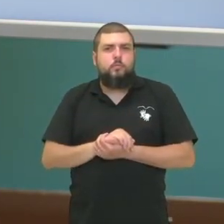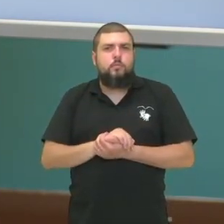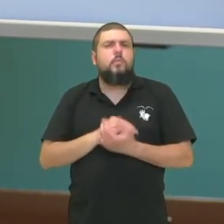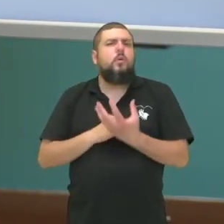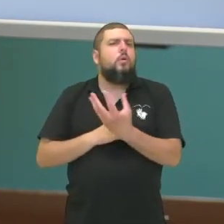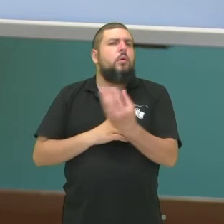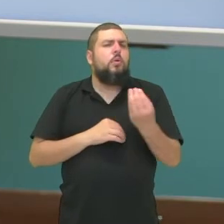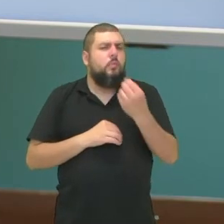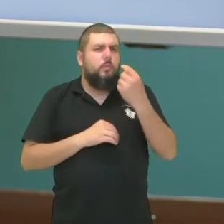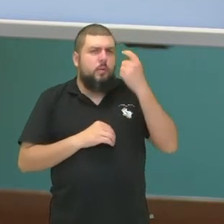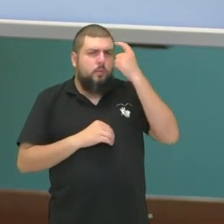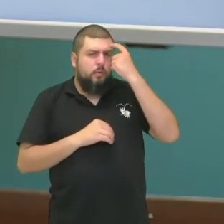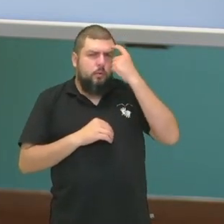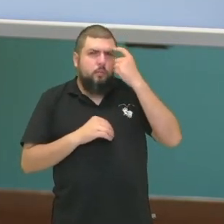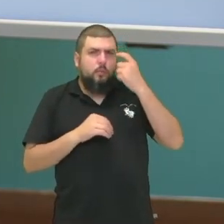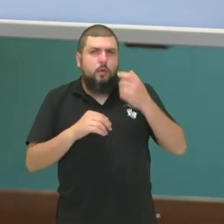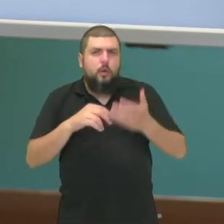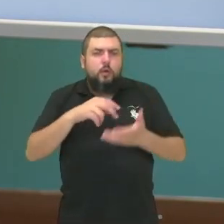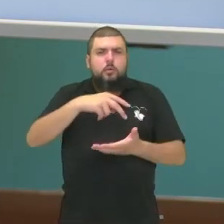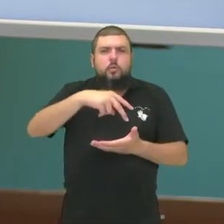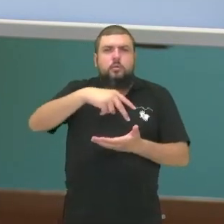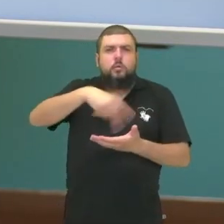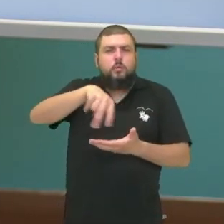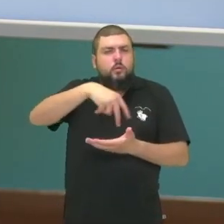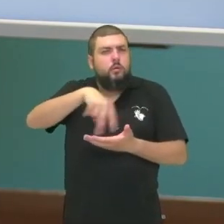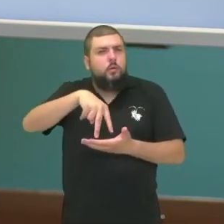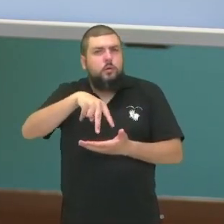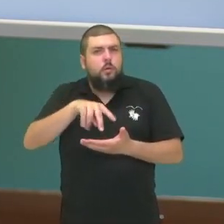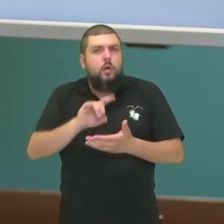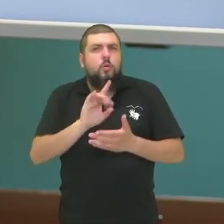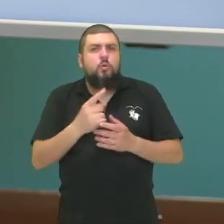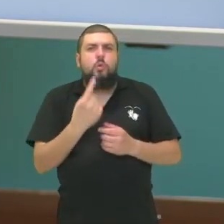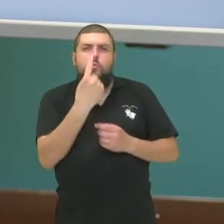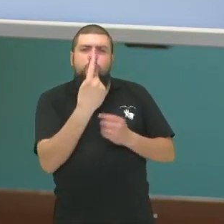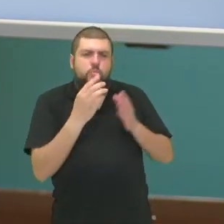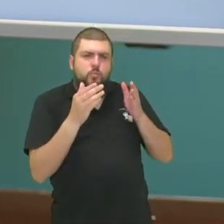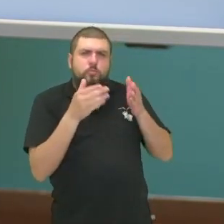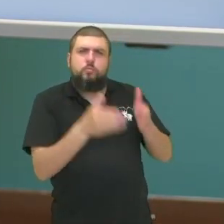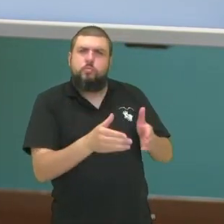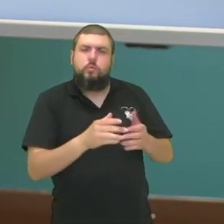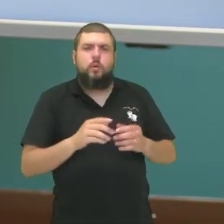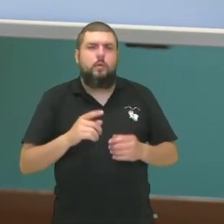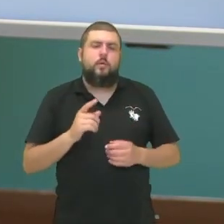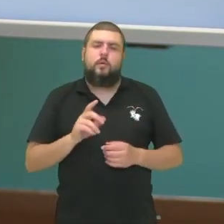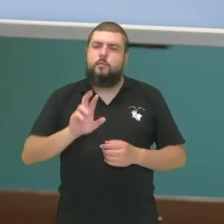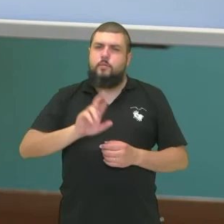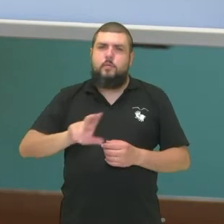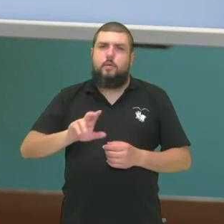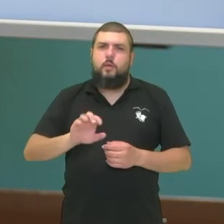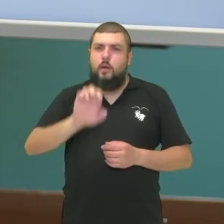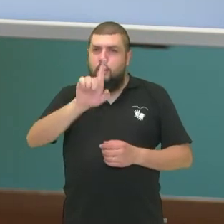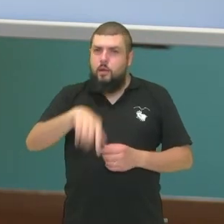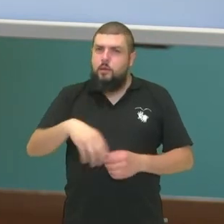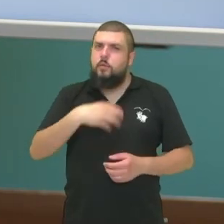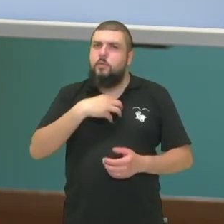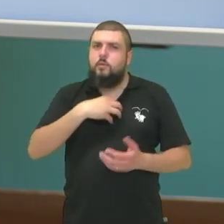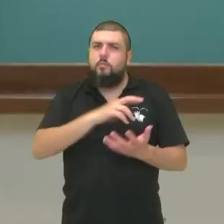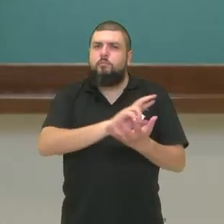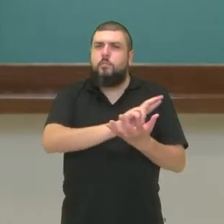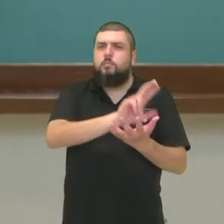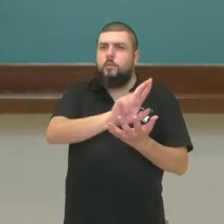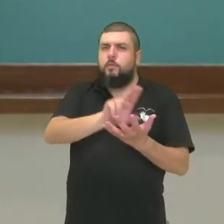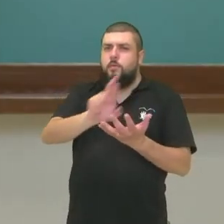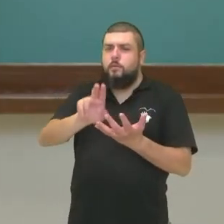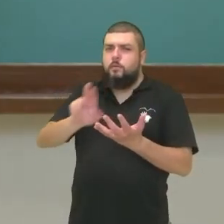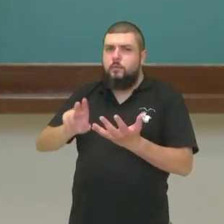de dança, mas na verdade é apenas um termo que reúne vários estilos de dança. Então, quando a